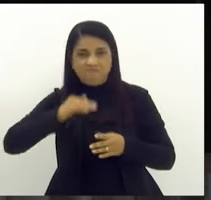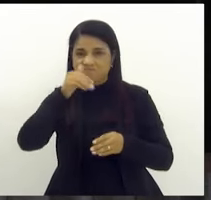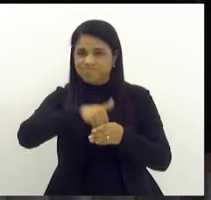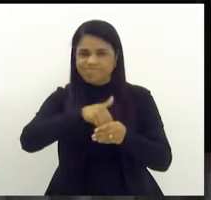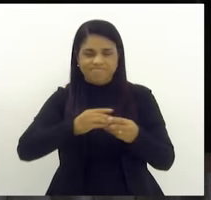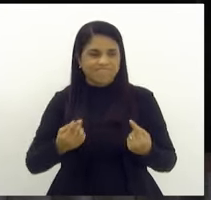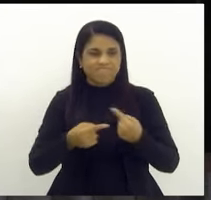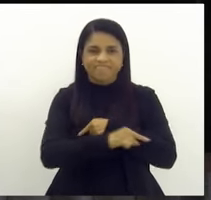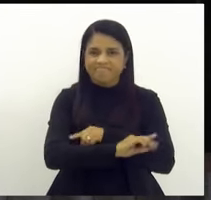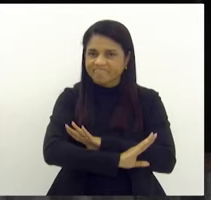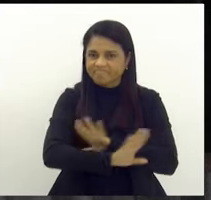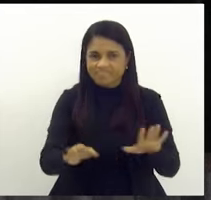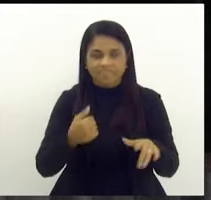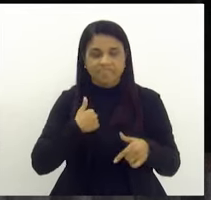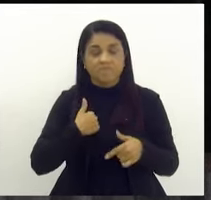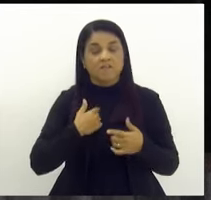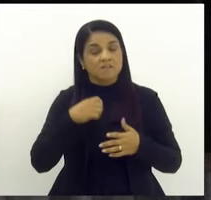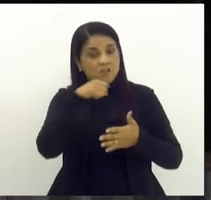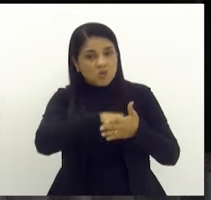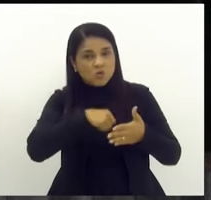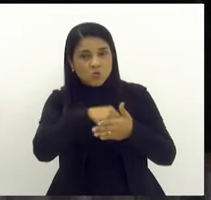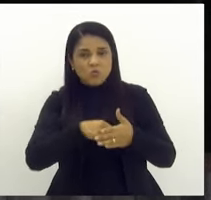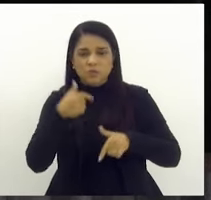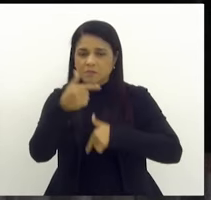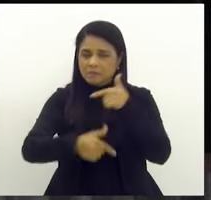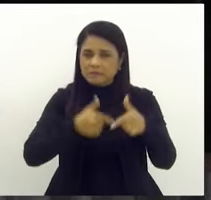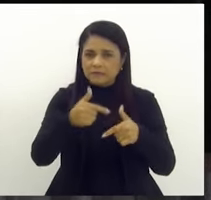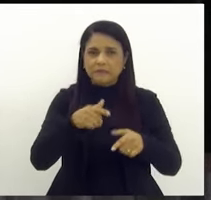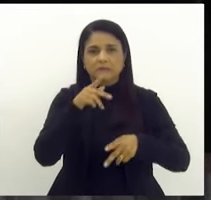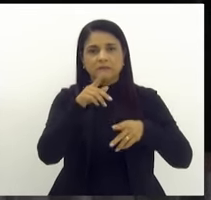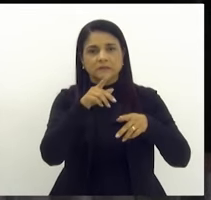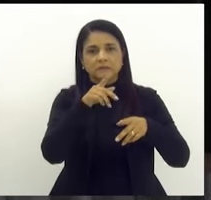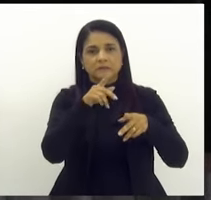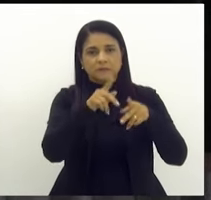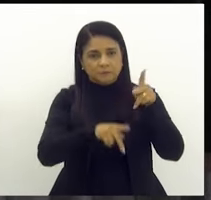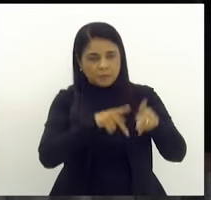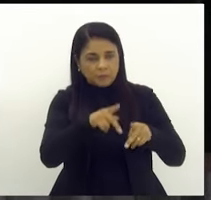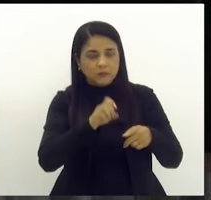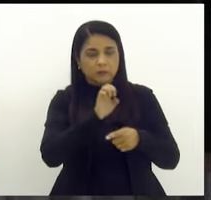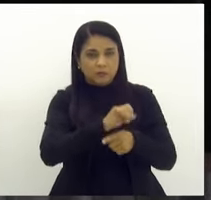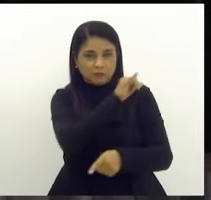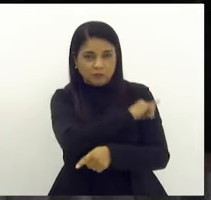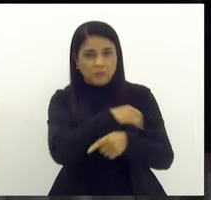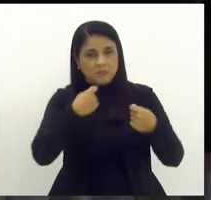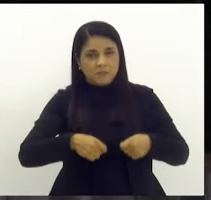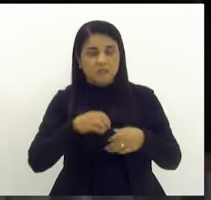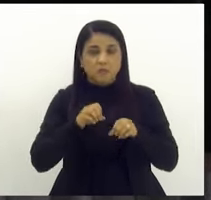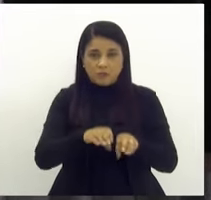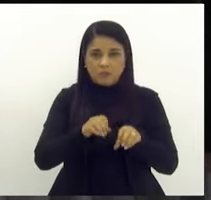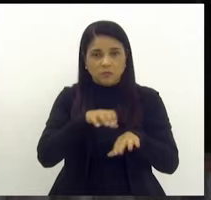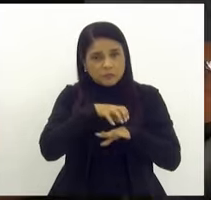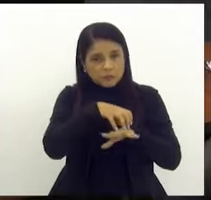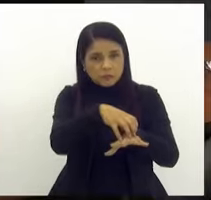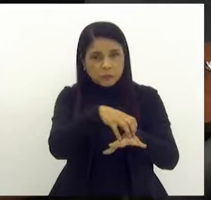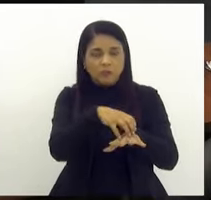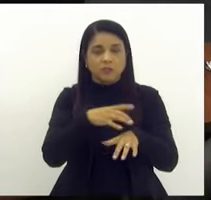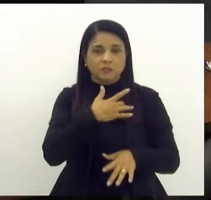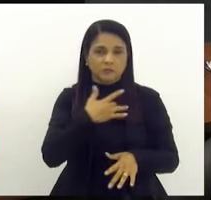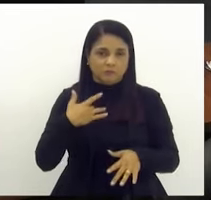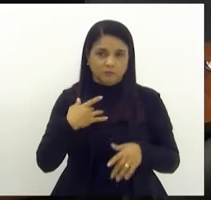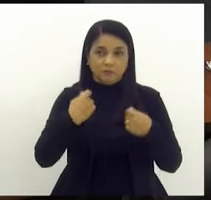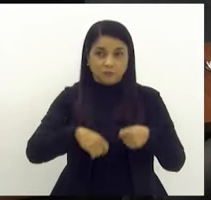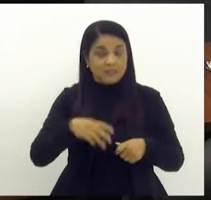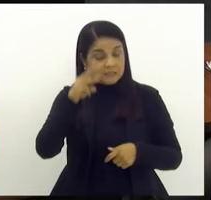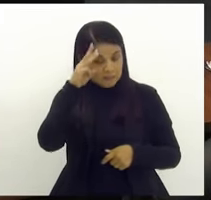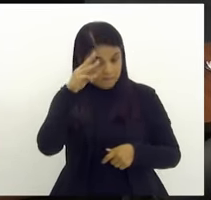Estado do Rio de Janeiro principalmente pela classe trabalhadora a classe operária que precisa de ter saúde educação e transporte obrigada terça-feira a luta será